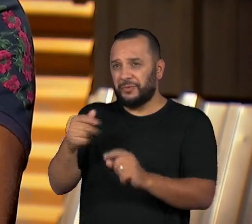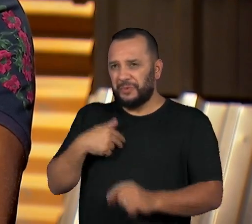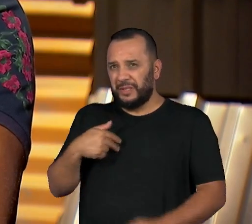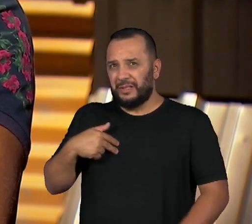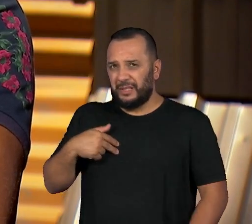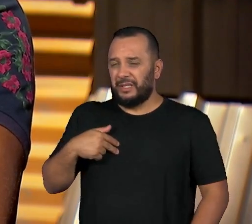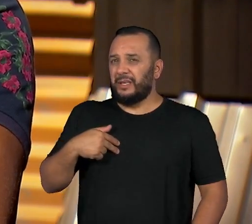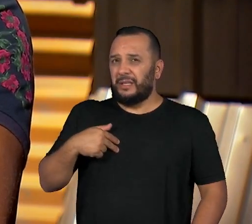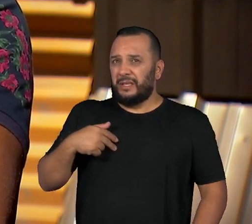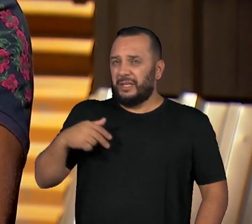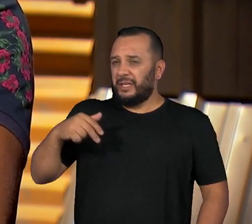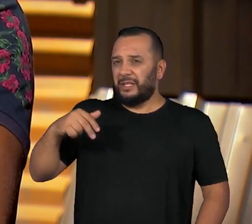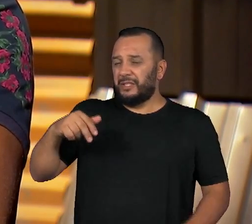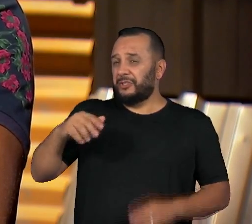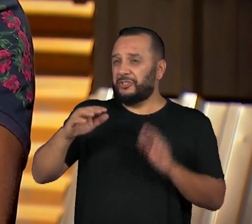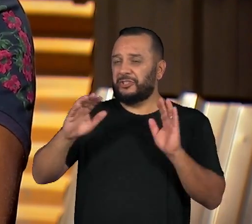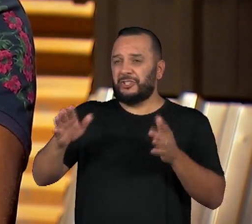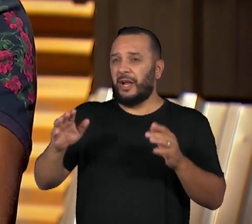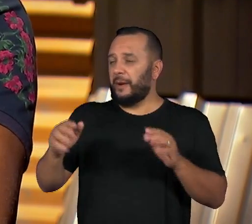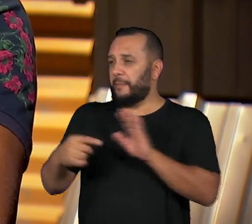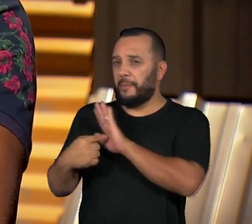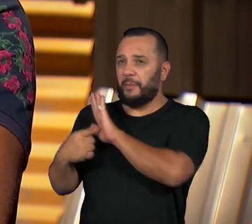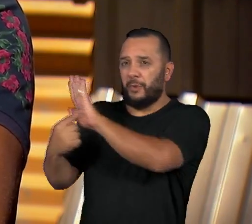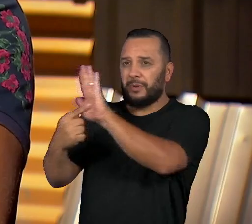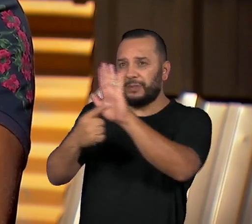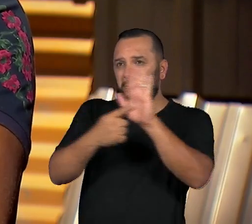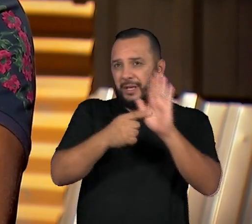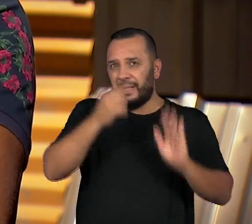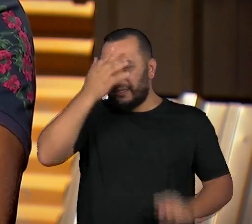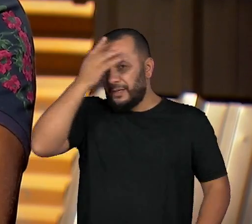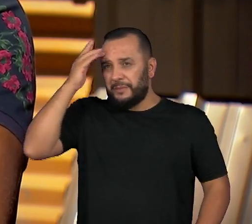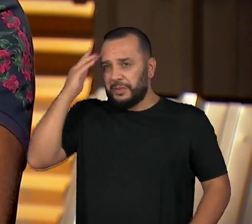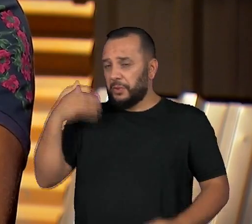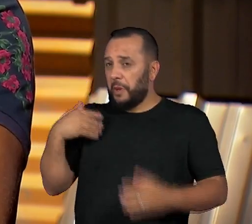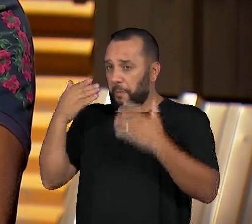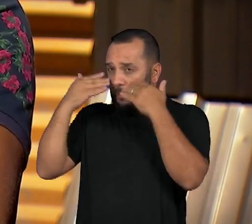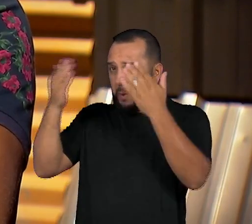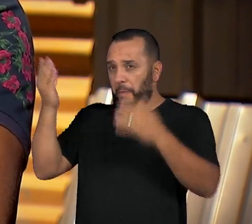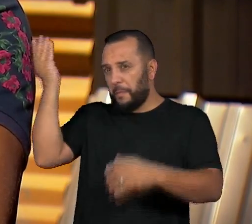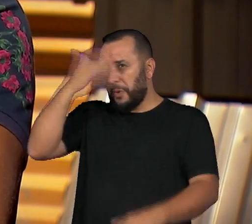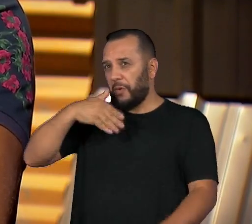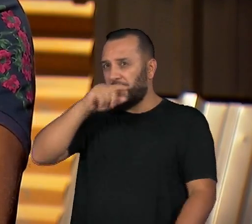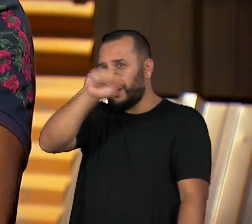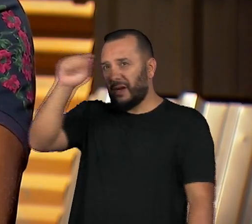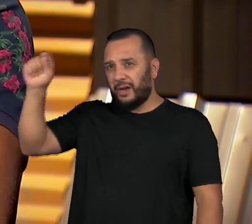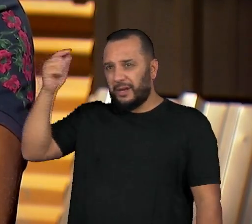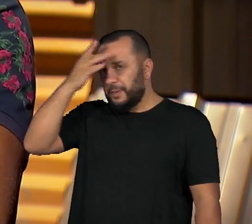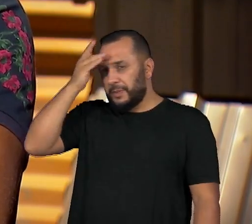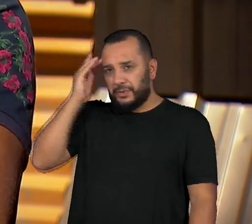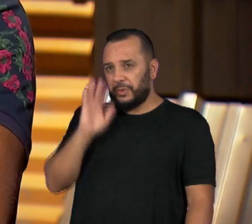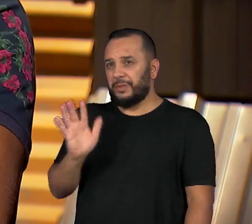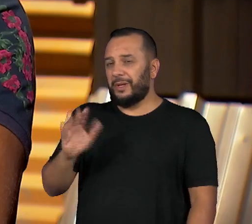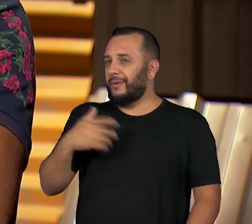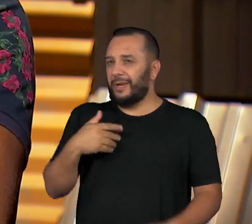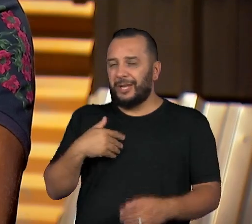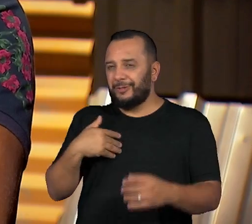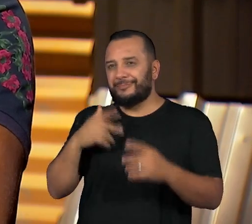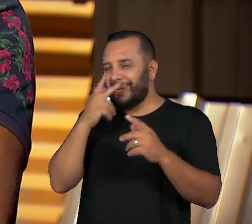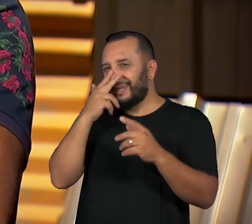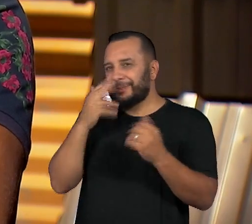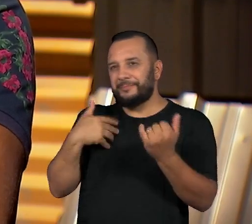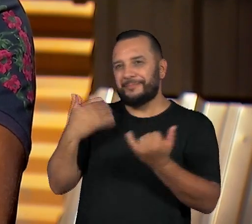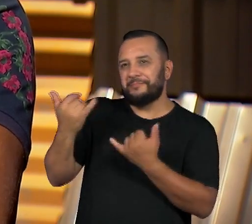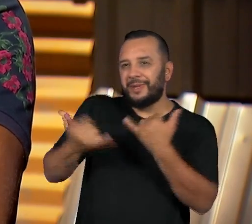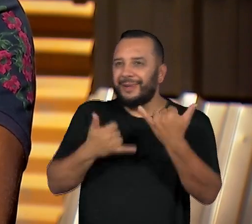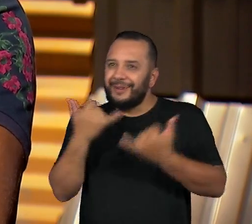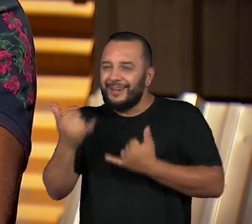mostrar algo pro público, se aparecer pro público ou provar algo pro público. Eu estava ali me divertindo, sendo eu